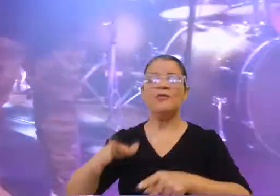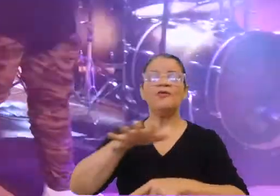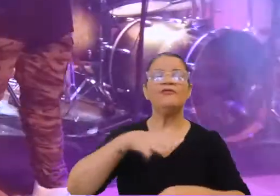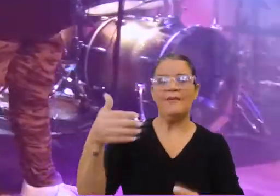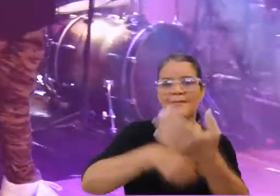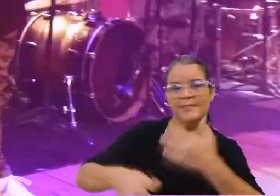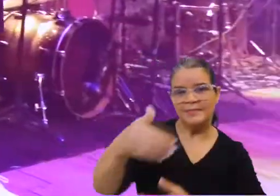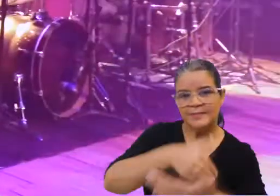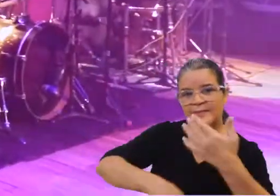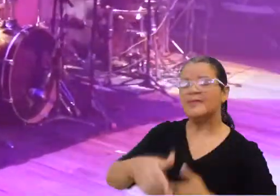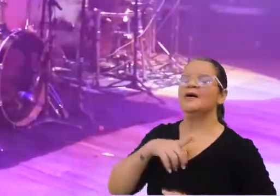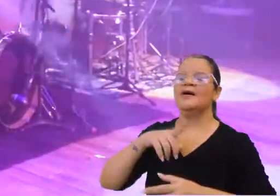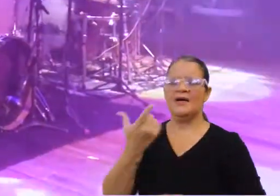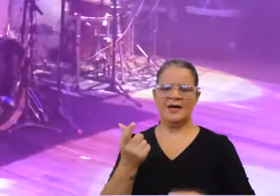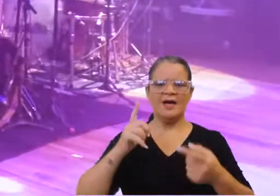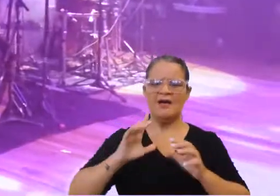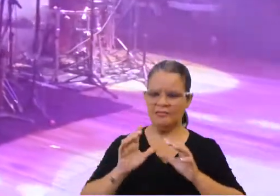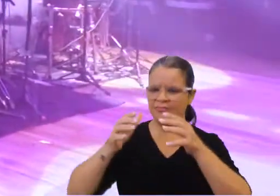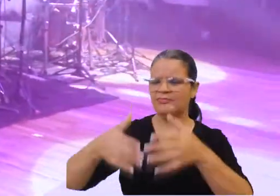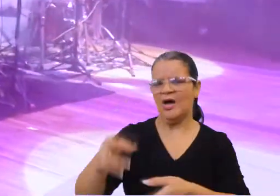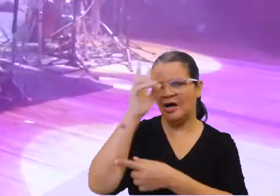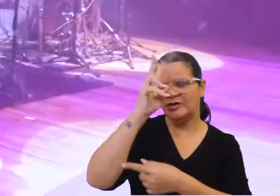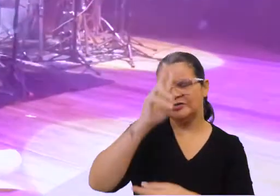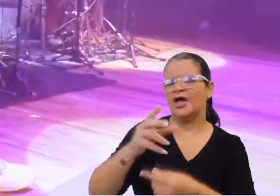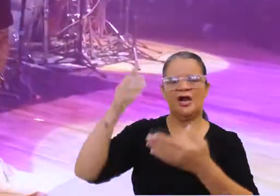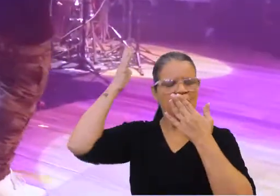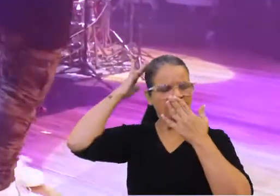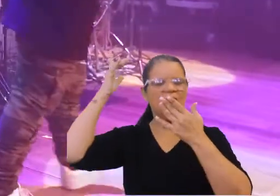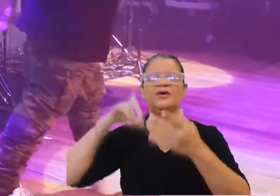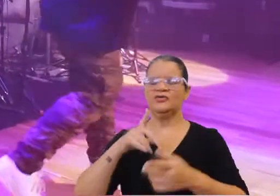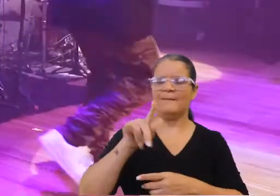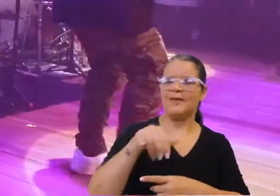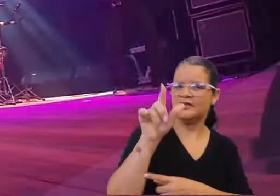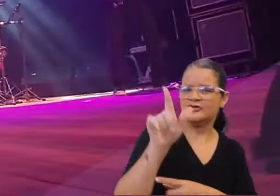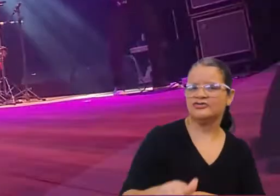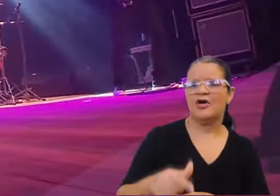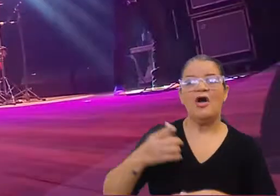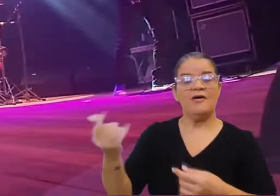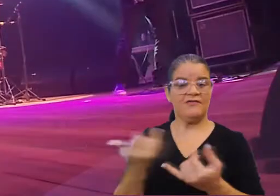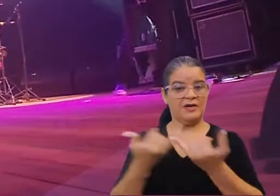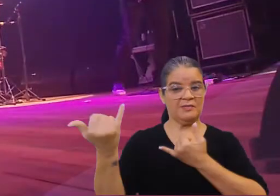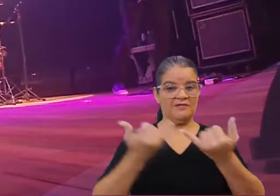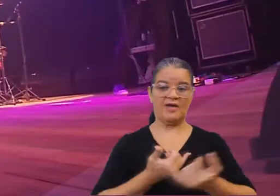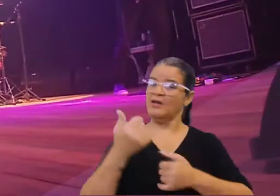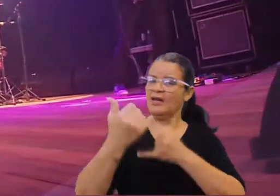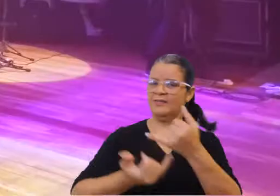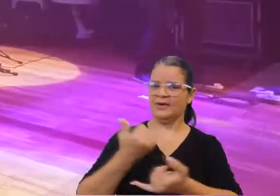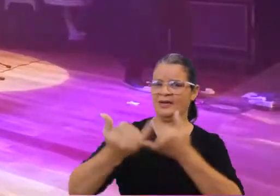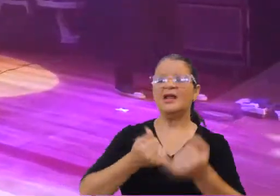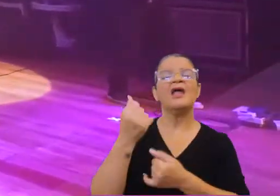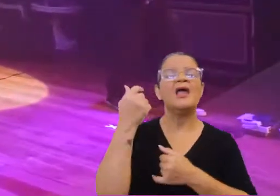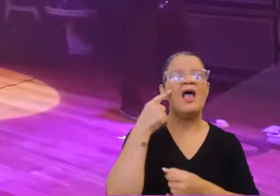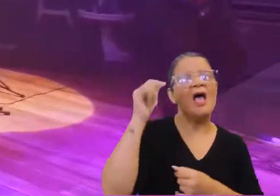com voz ativa. Fiquei revoltado com a história do índio Mataxó, me queimaram sem dó e vieram me dizer que foi brincadeira.